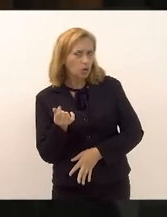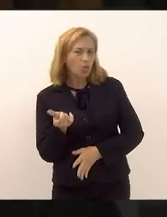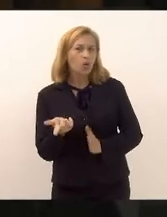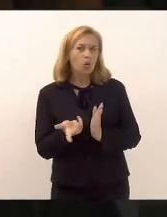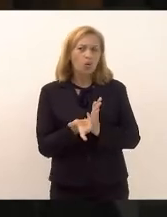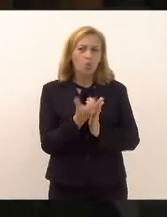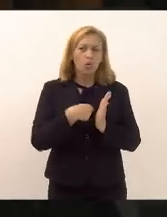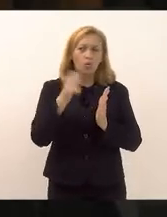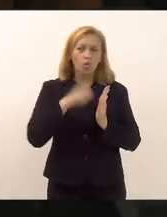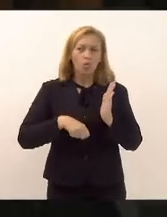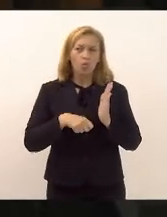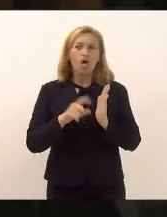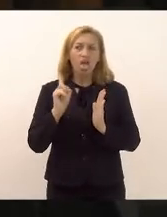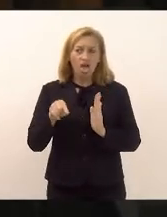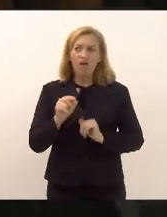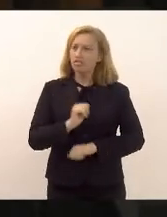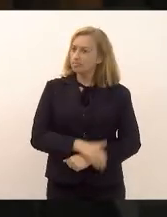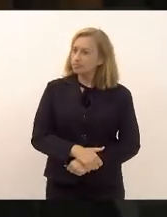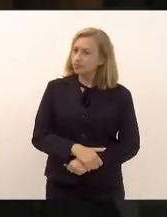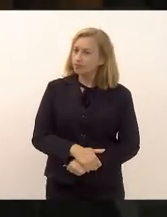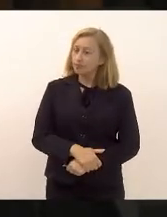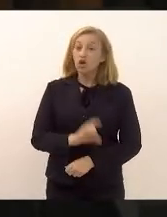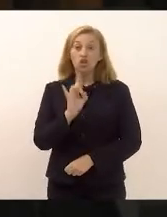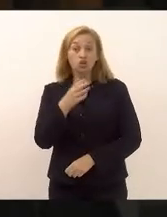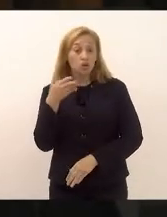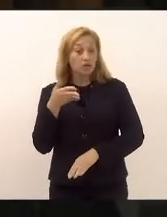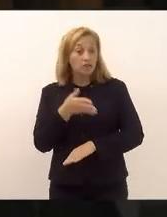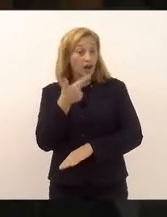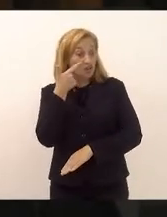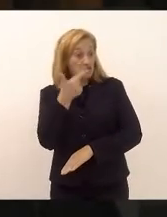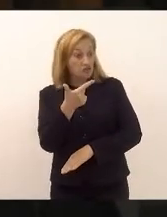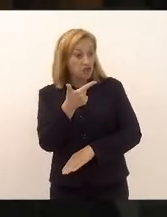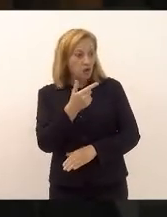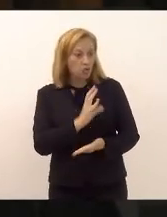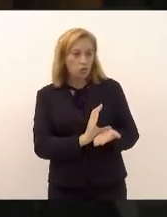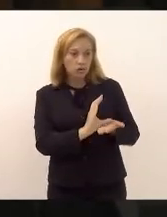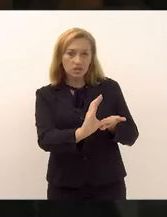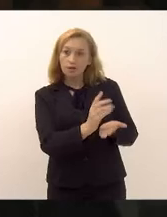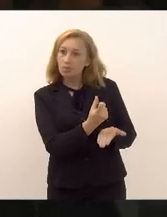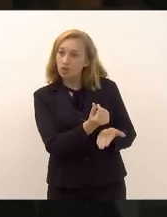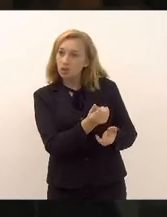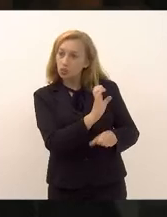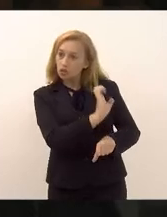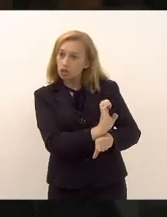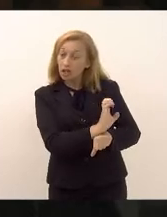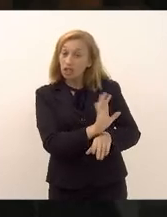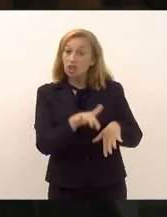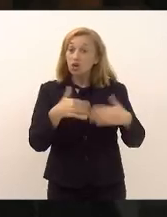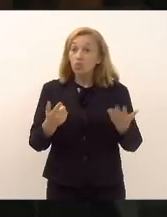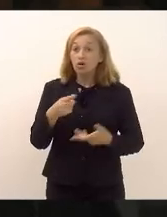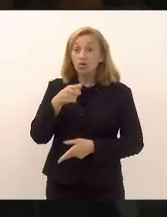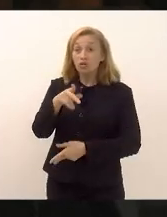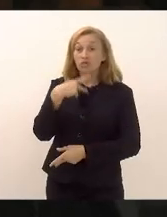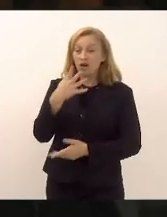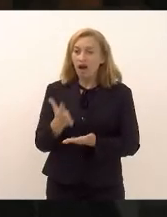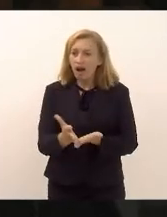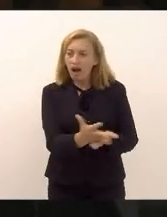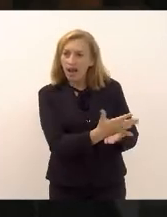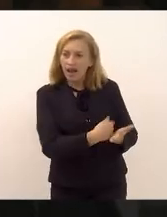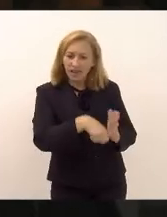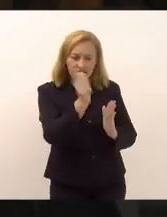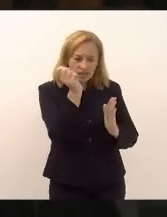tributo. É só dar entrada e ver o orçamento do Estado, que quando lá diz